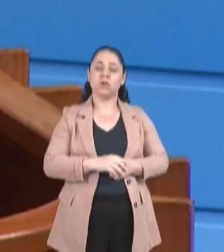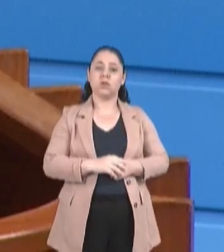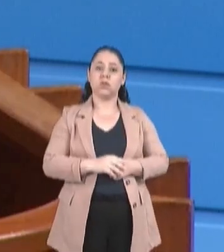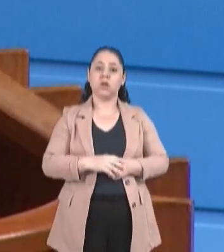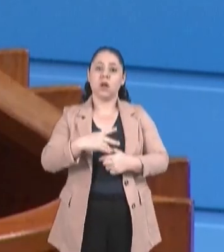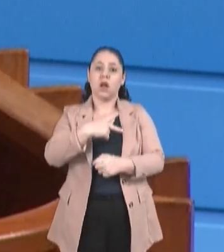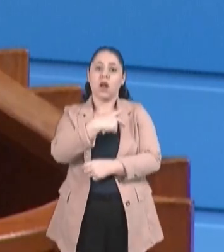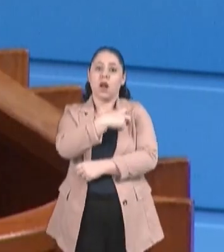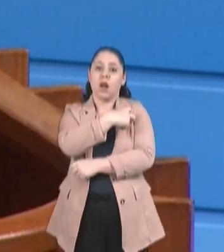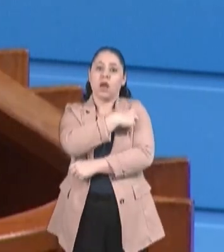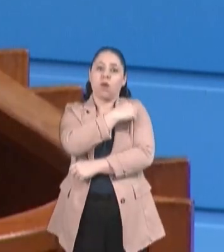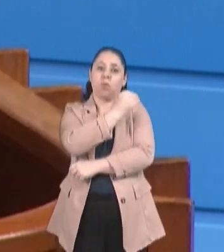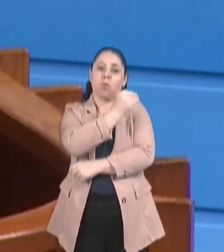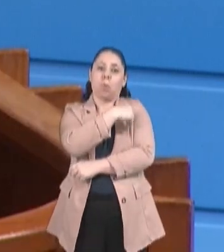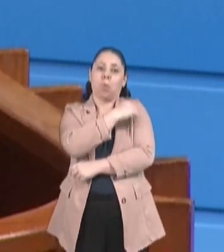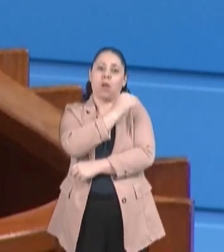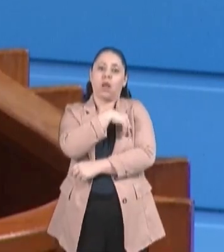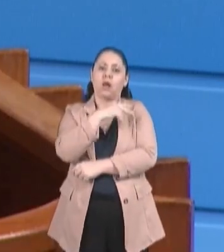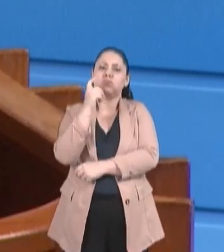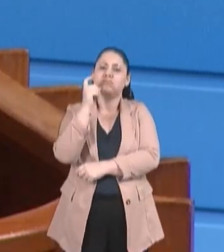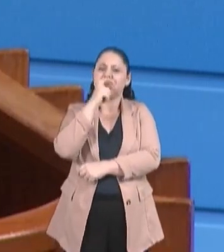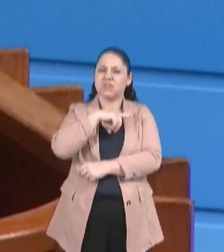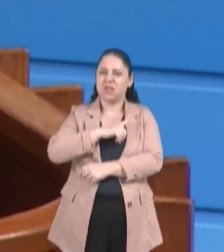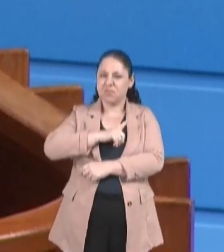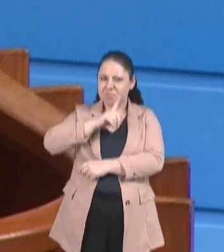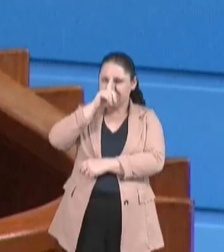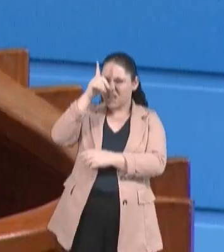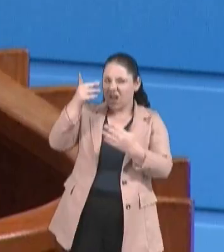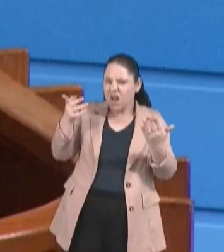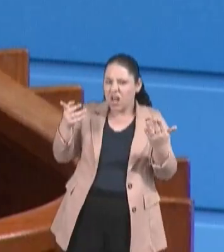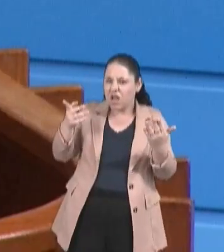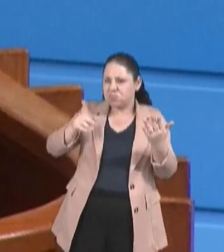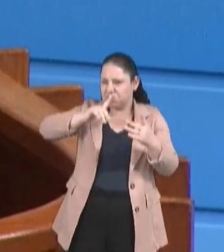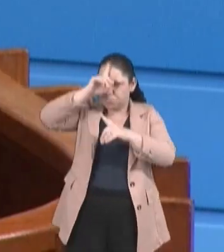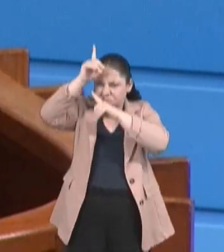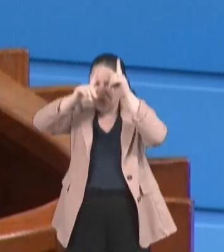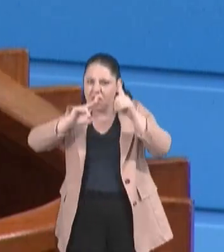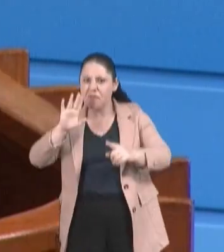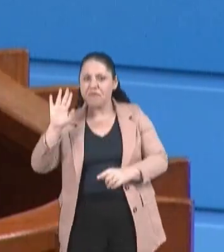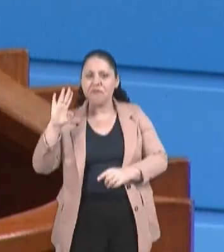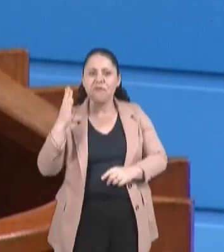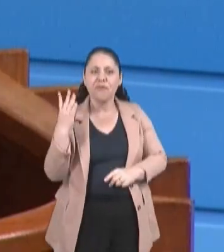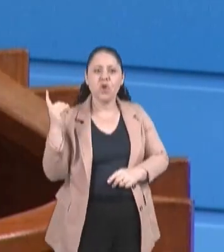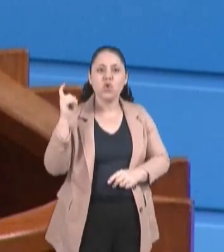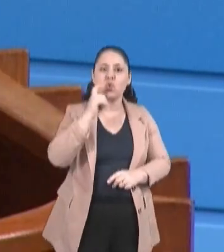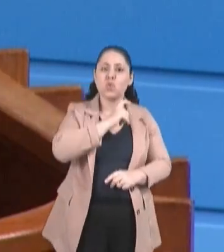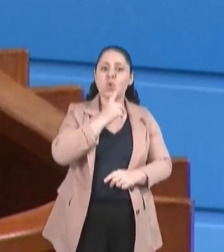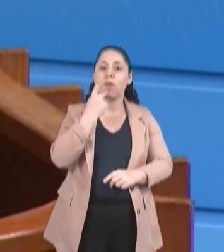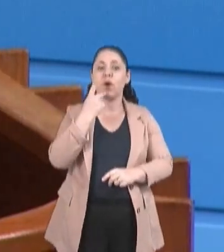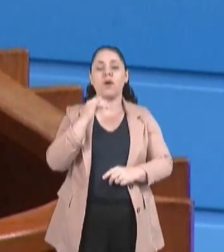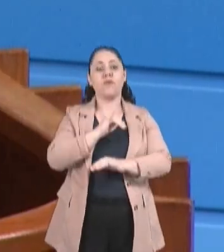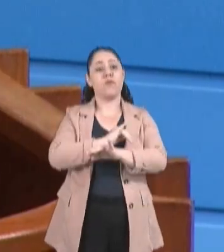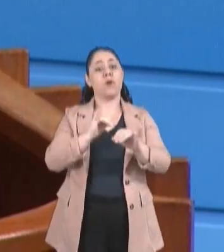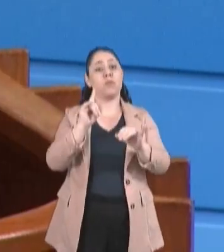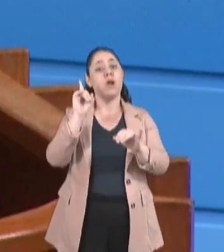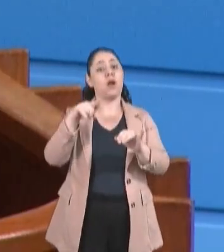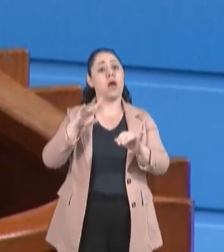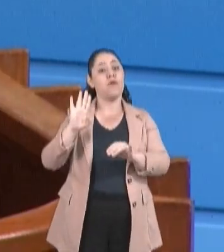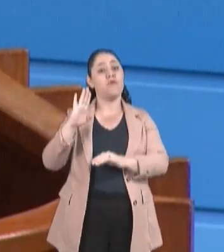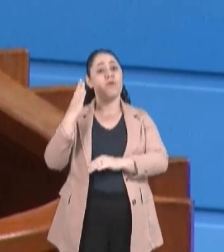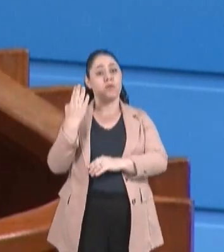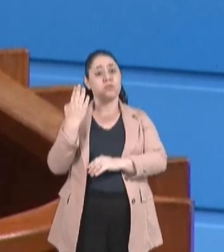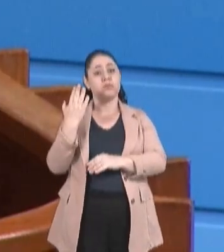de anestesia era uma invenção dos servidores, que era fake news. Fake news é aquilo